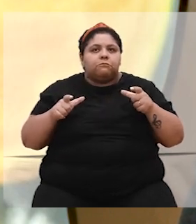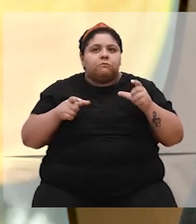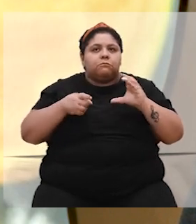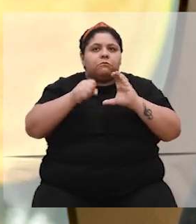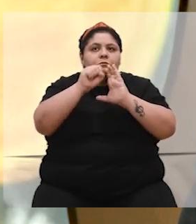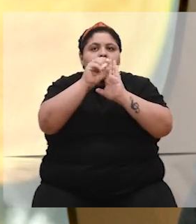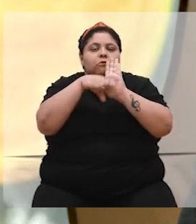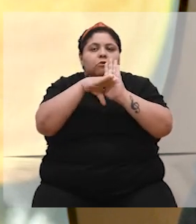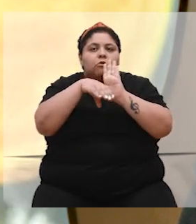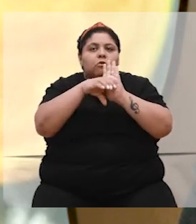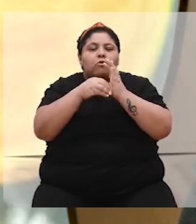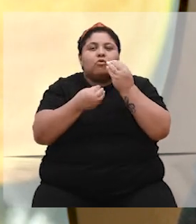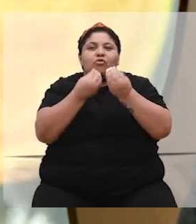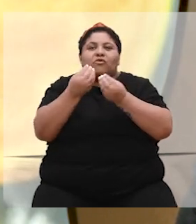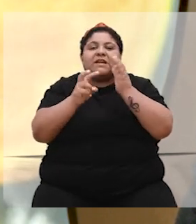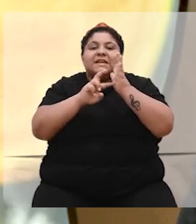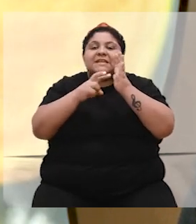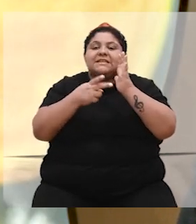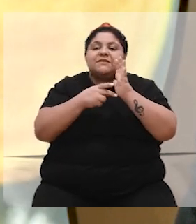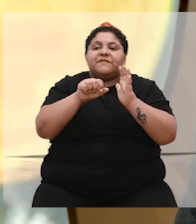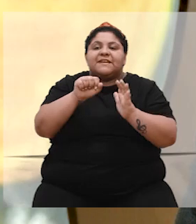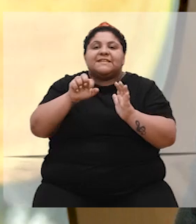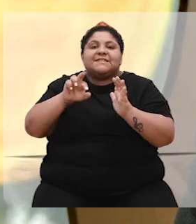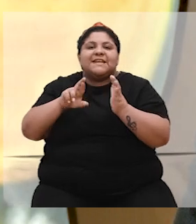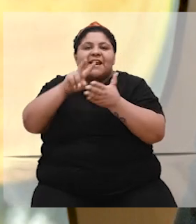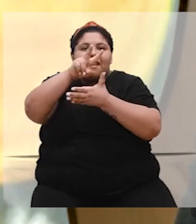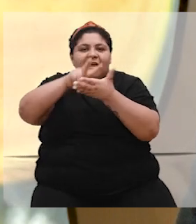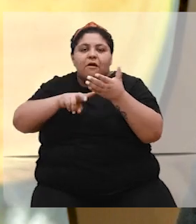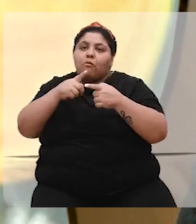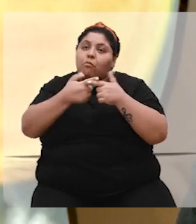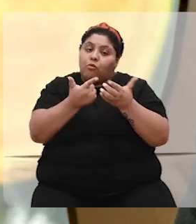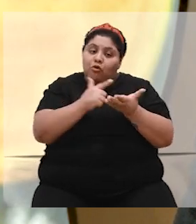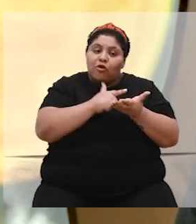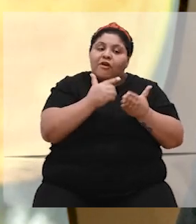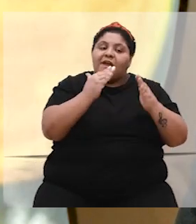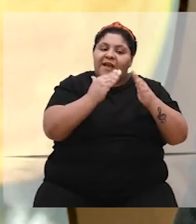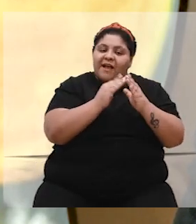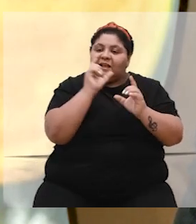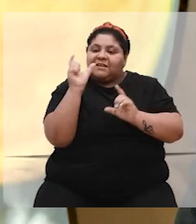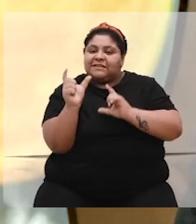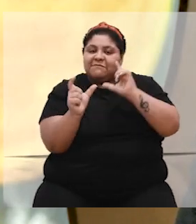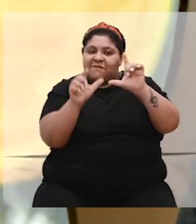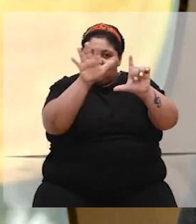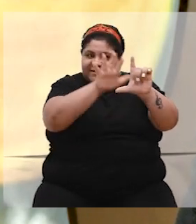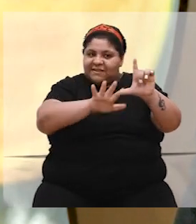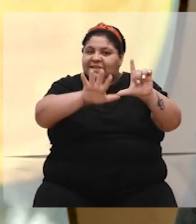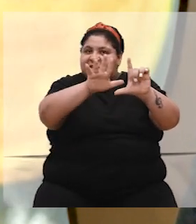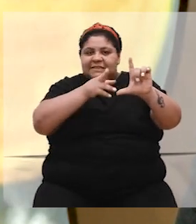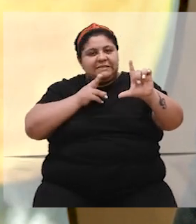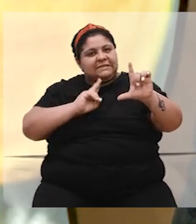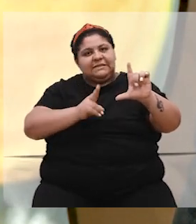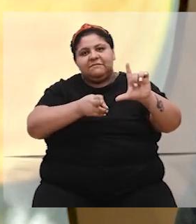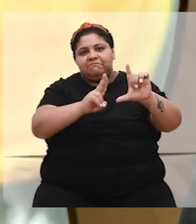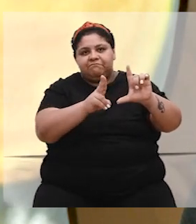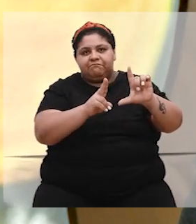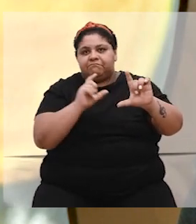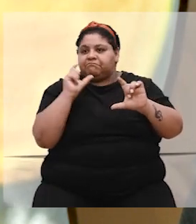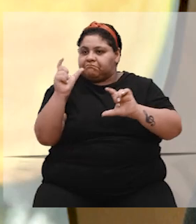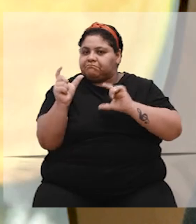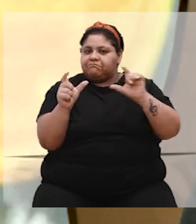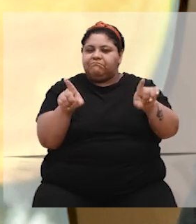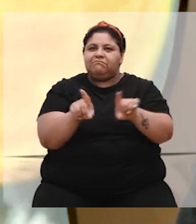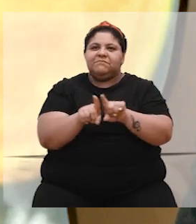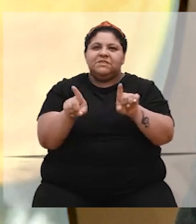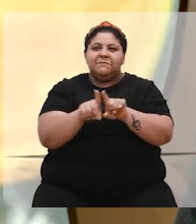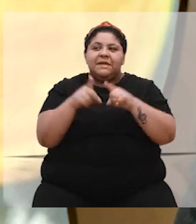ampliar o conceito do que é ser leitor, ser leitora, porque o livro é a casa da palavra e da imagem, sempre foi.